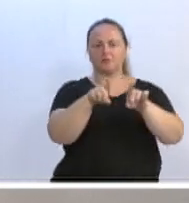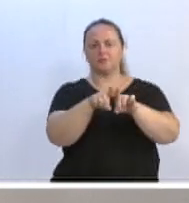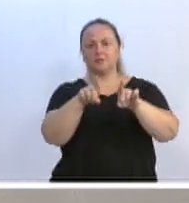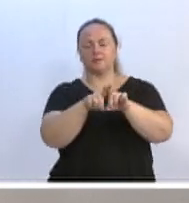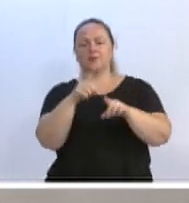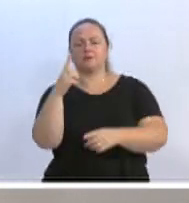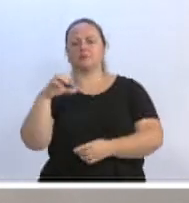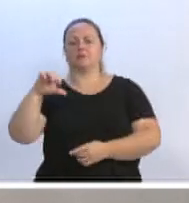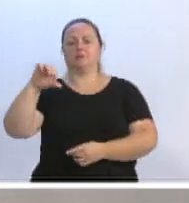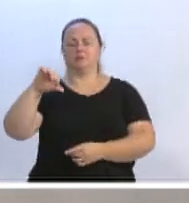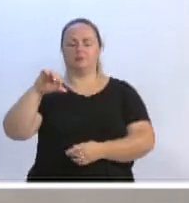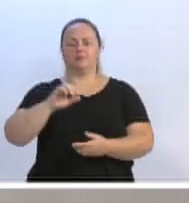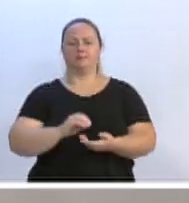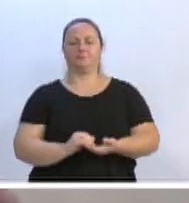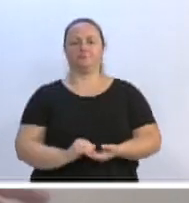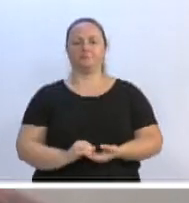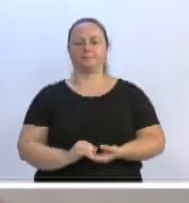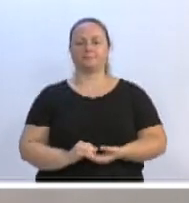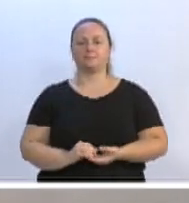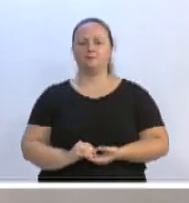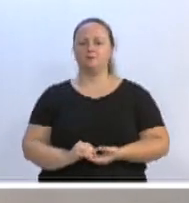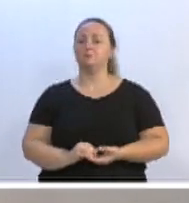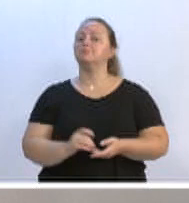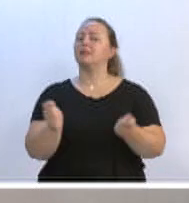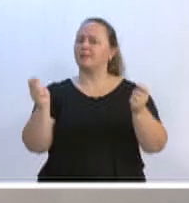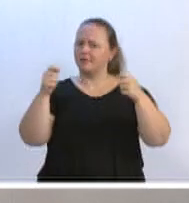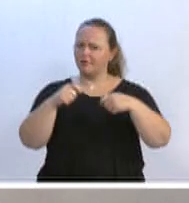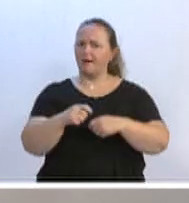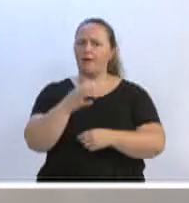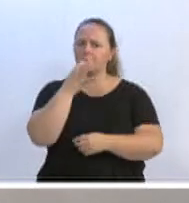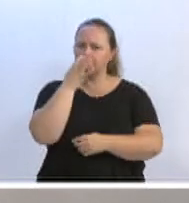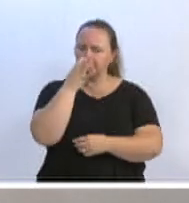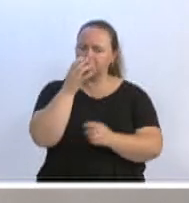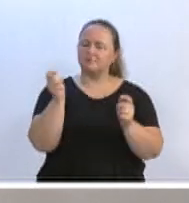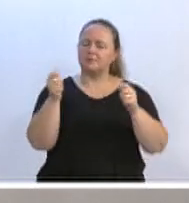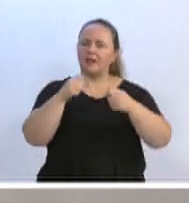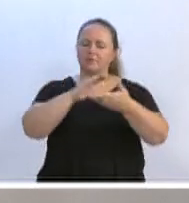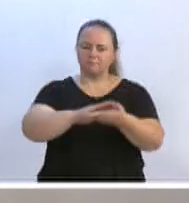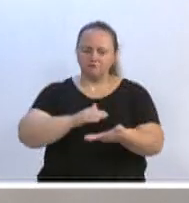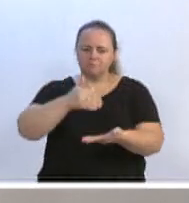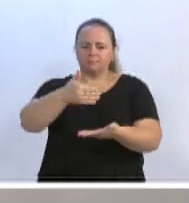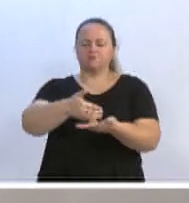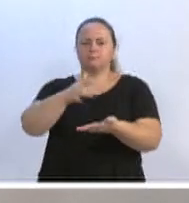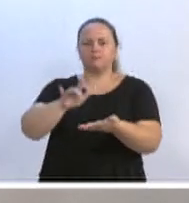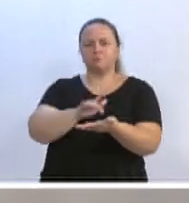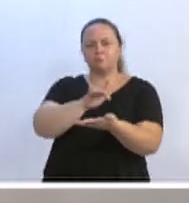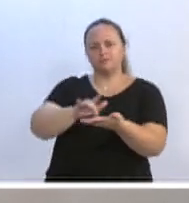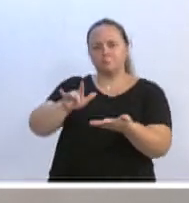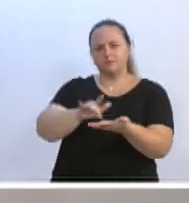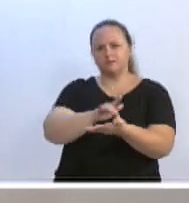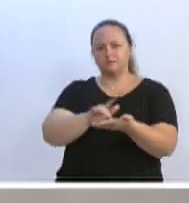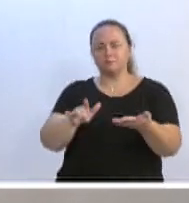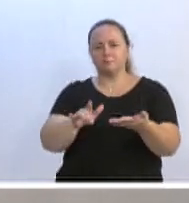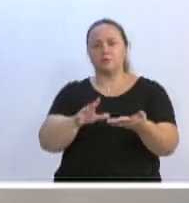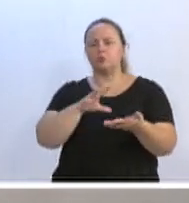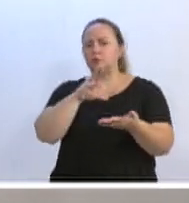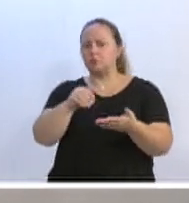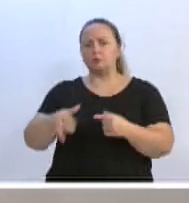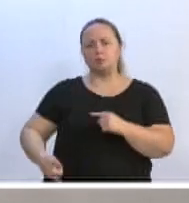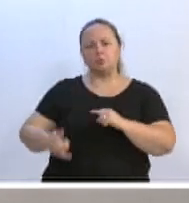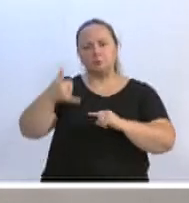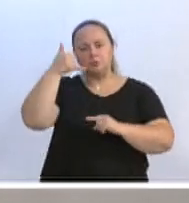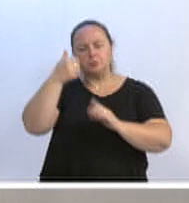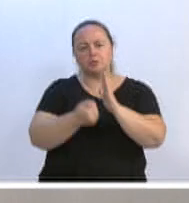da BTV. Pode ser acompanhada também em desktops, notebooks, dispositivos móveis